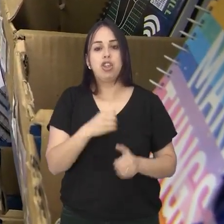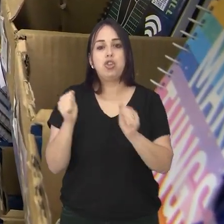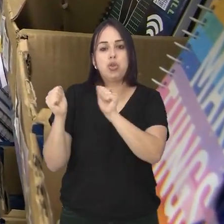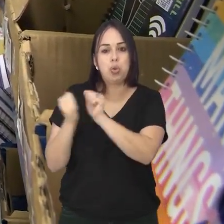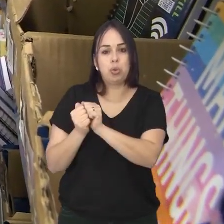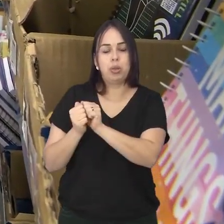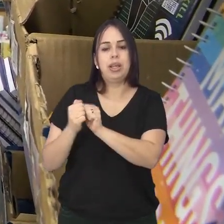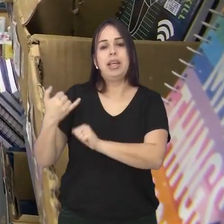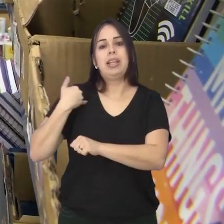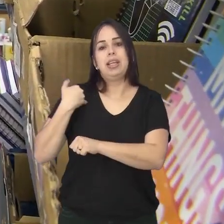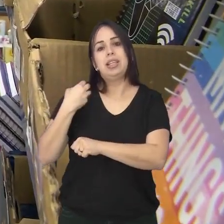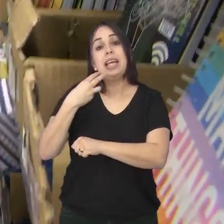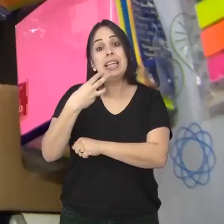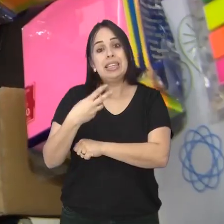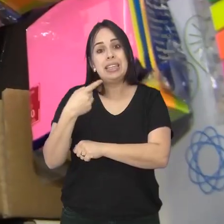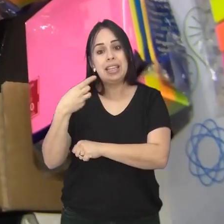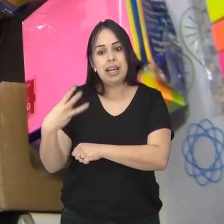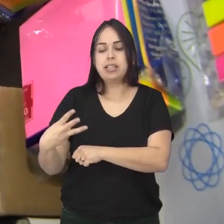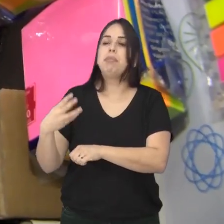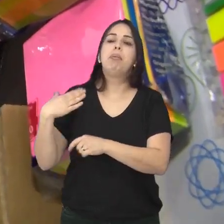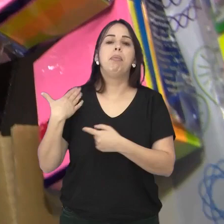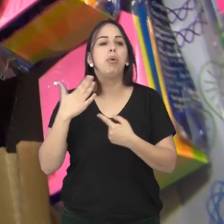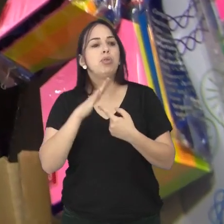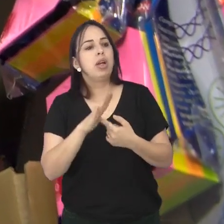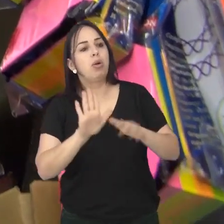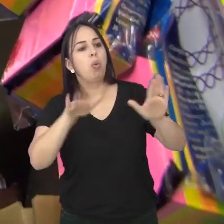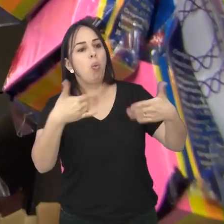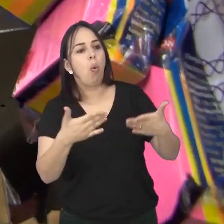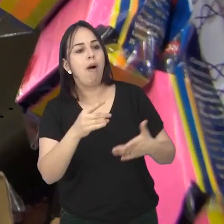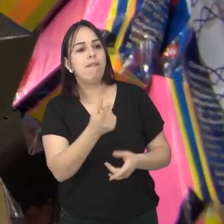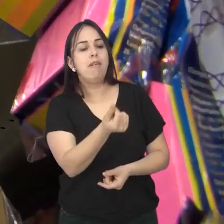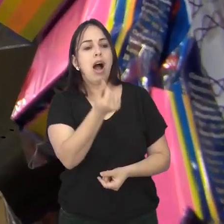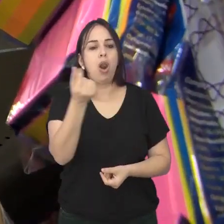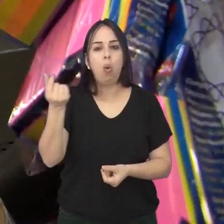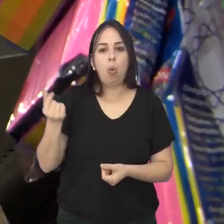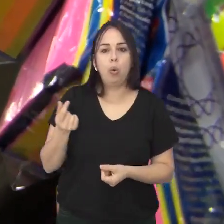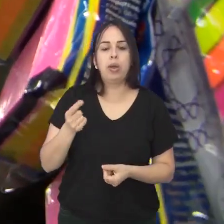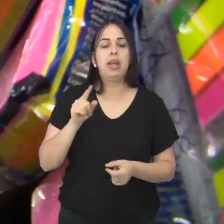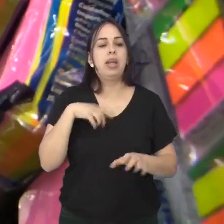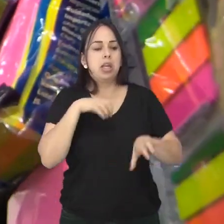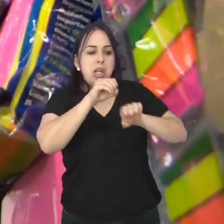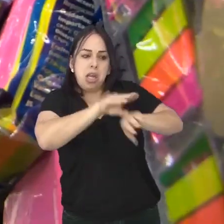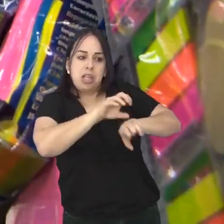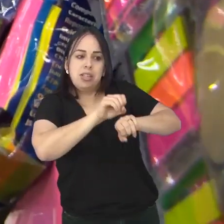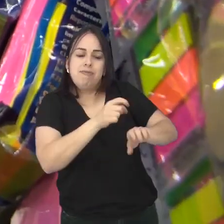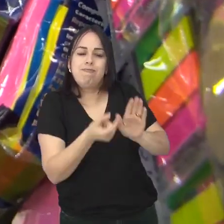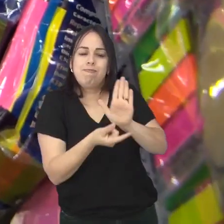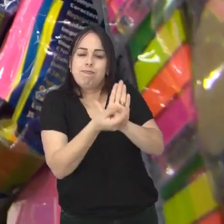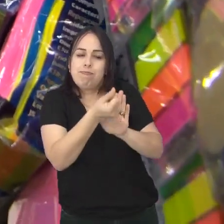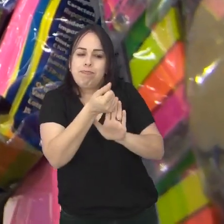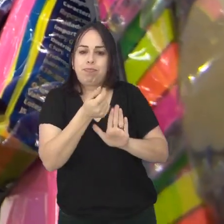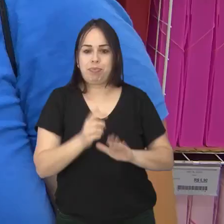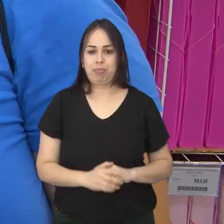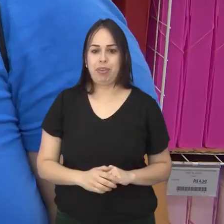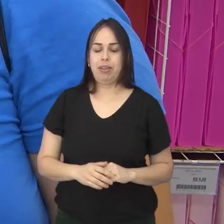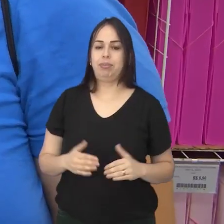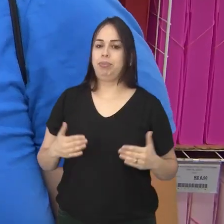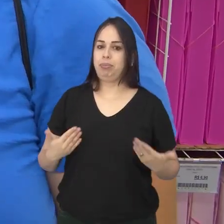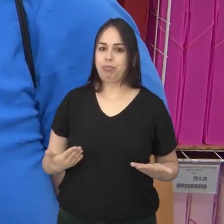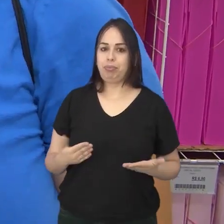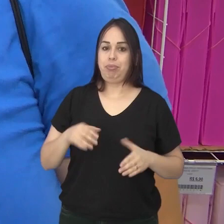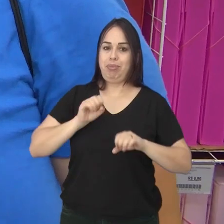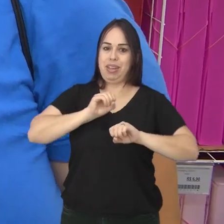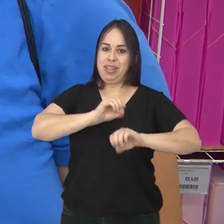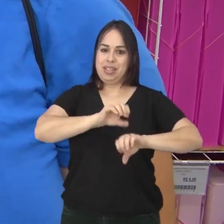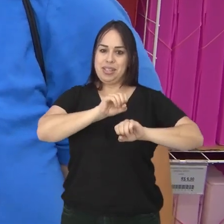filha Clarice, de 13 anos, para mostrar o valor das coisas e educá-la financeiramente desde cedo. Desde